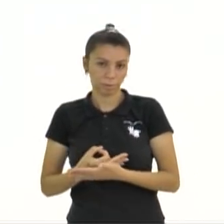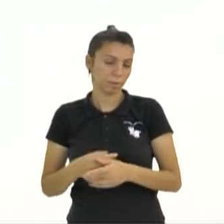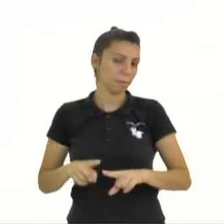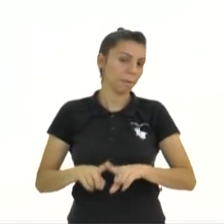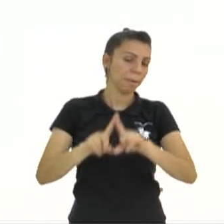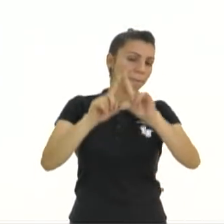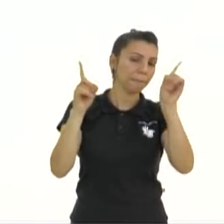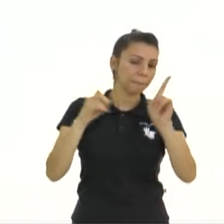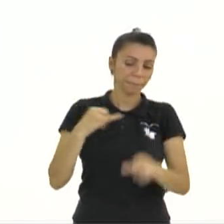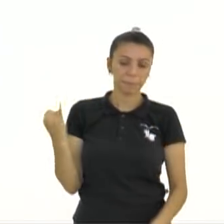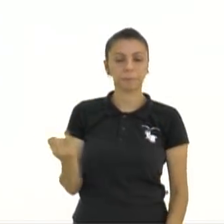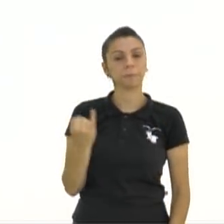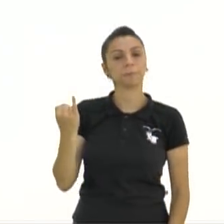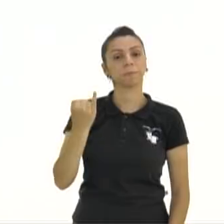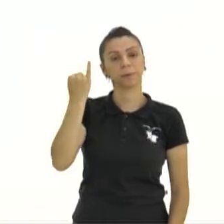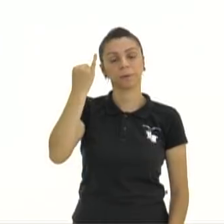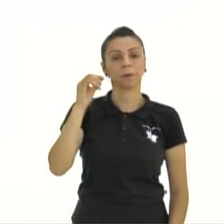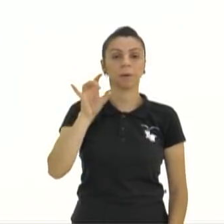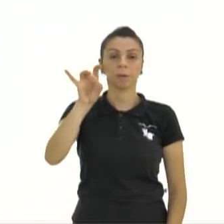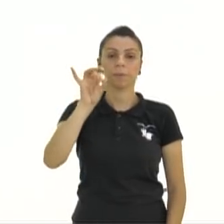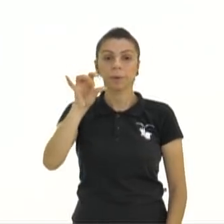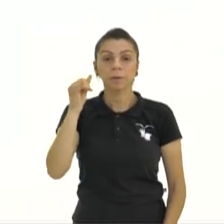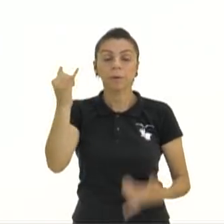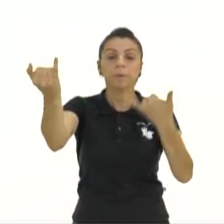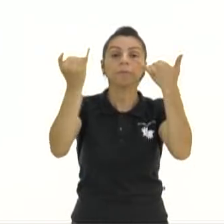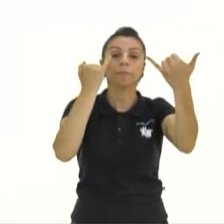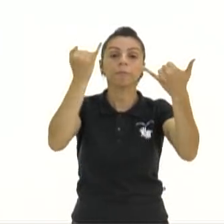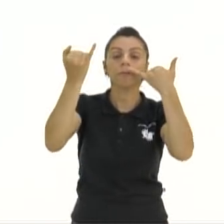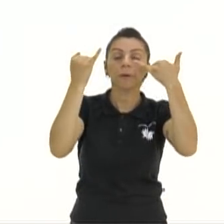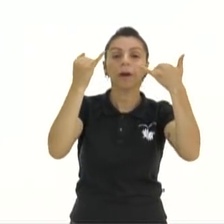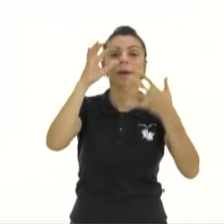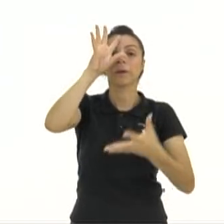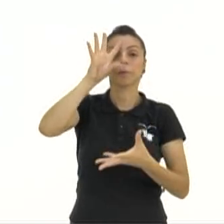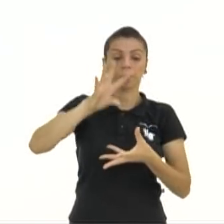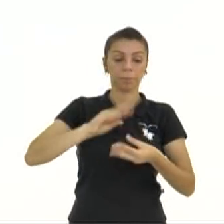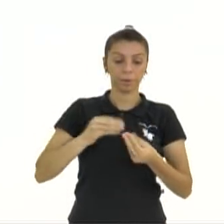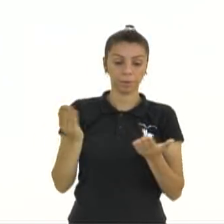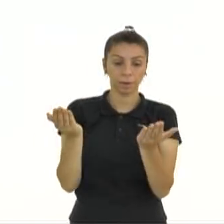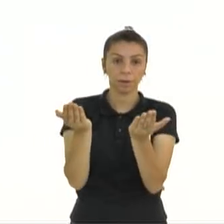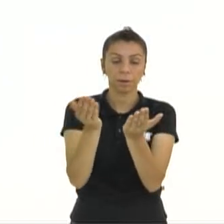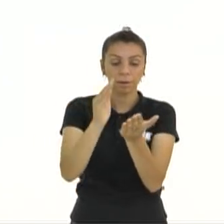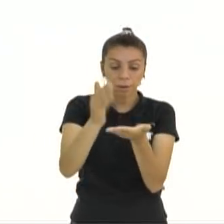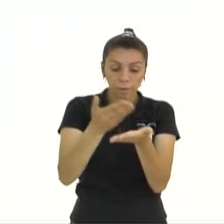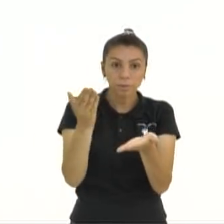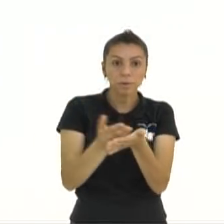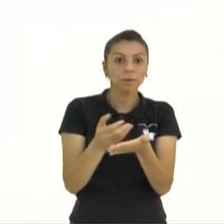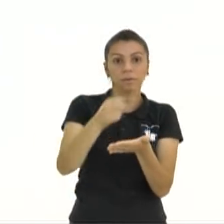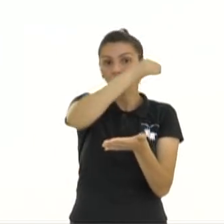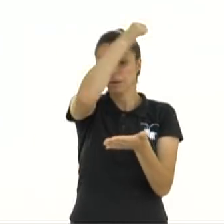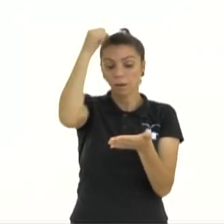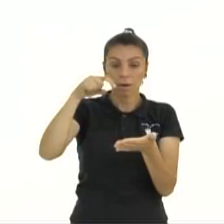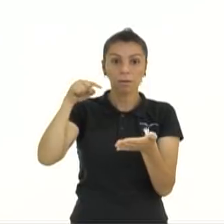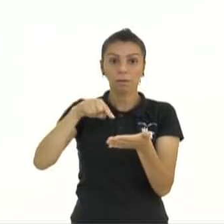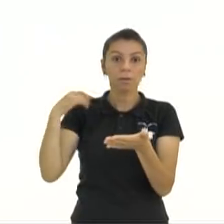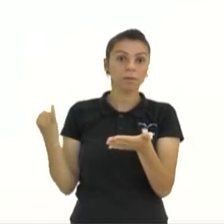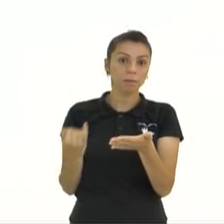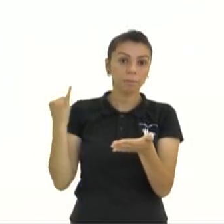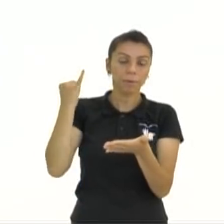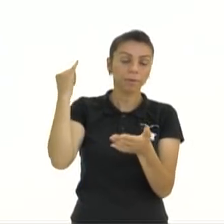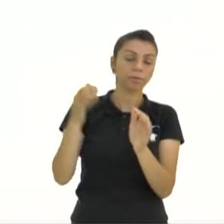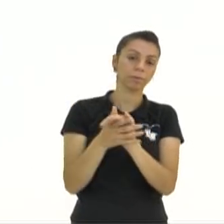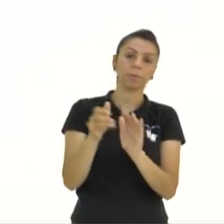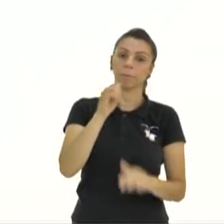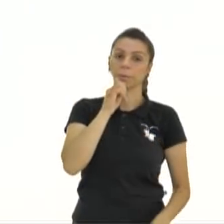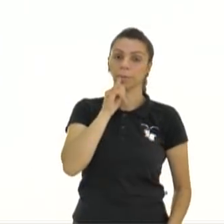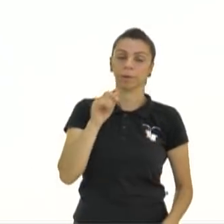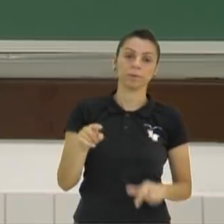que é o importante aqui? Não é mera informação, é entender que os livros sagrados são importantes. Primeiro porque se é sagrado para